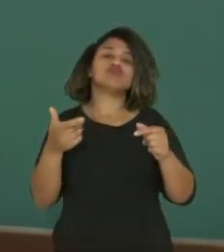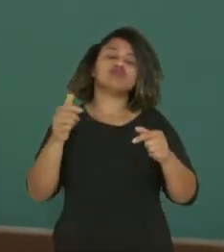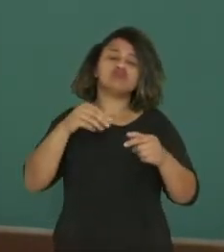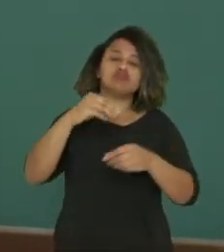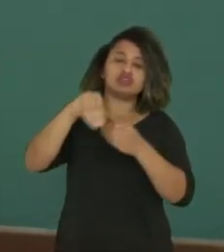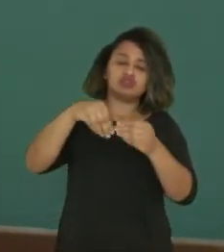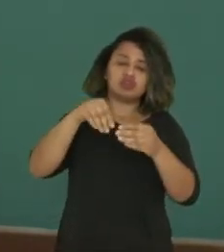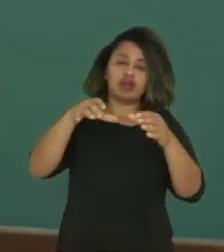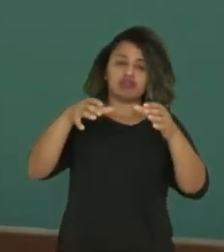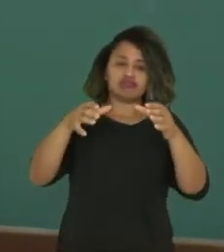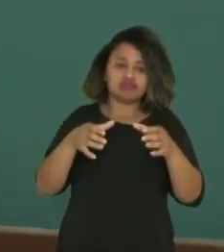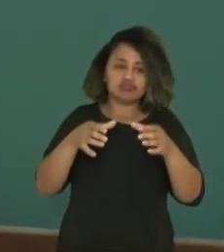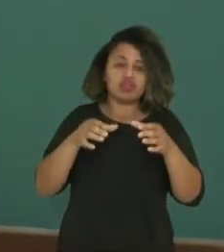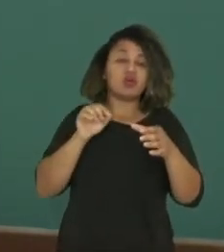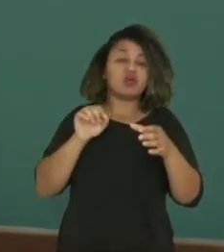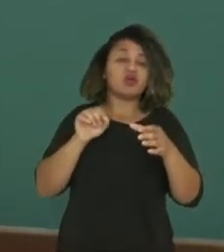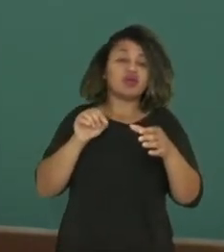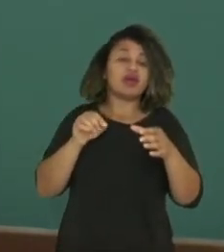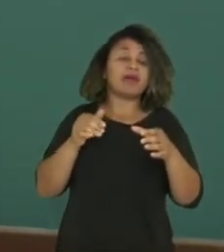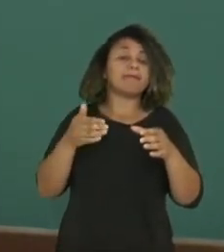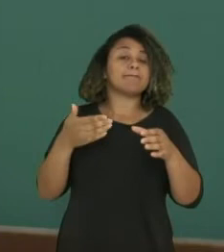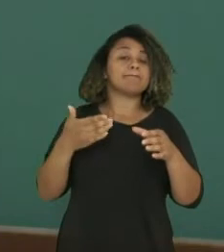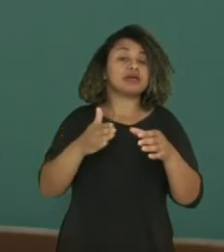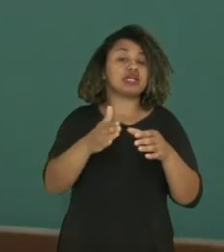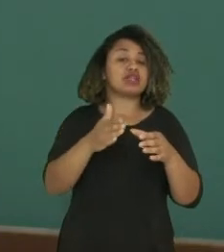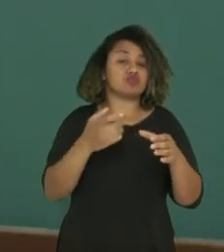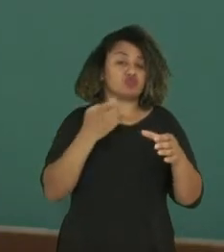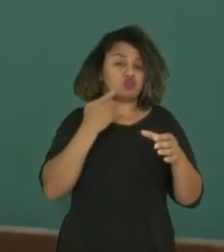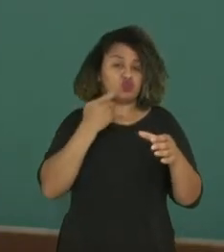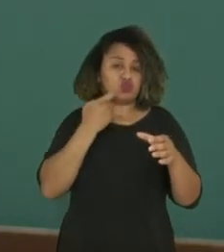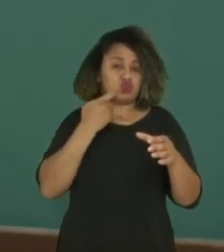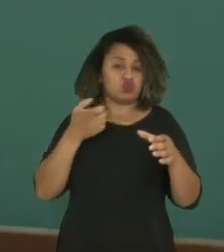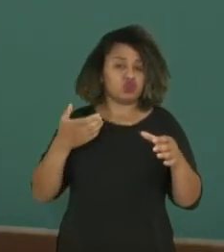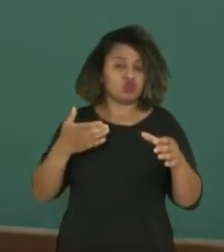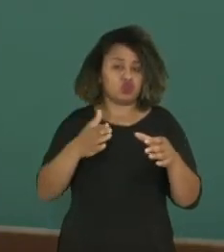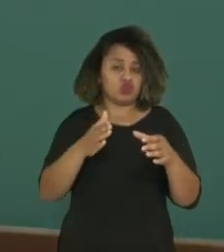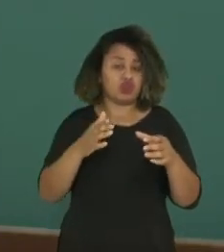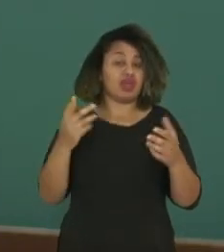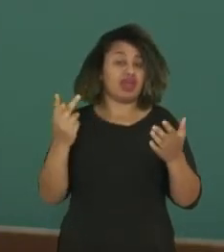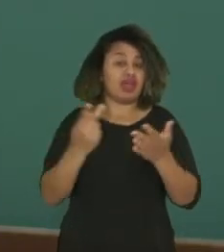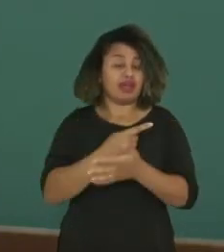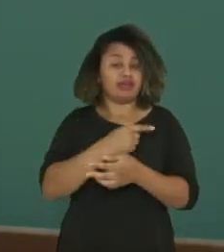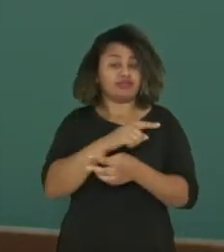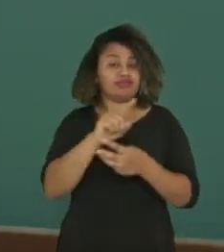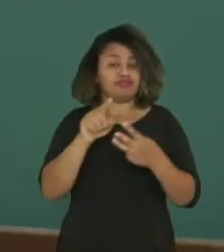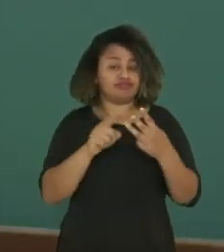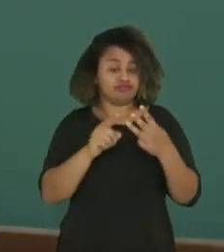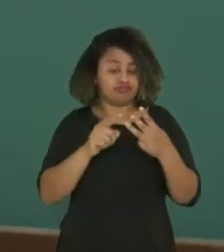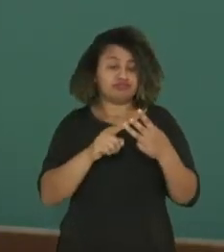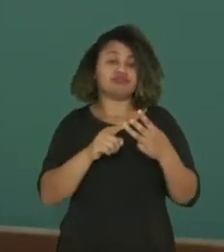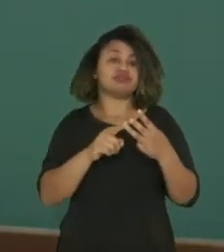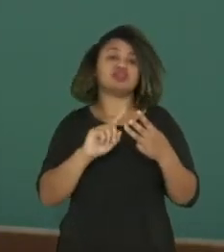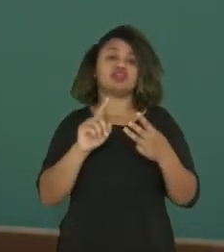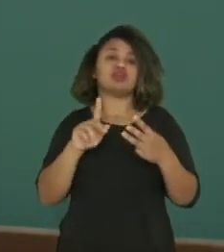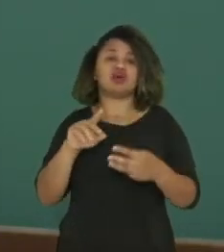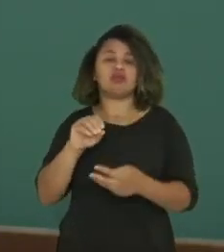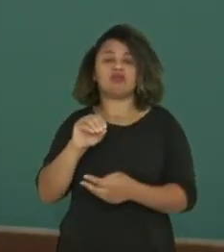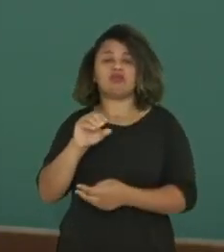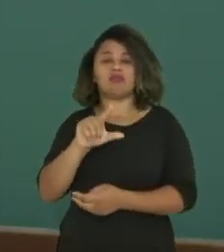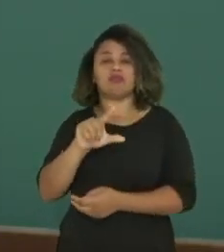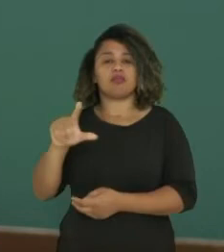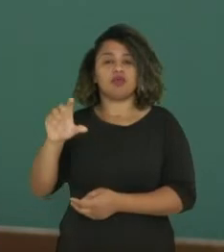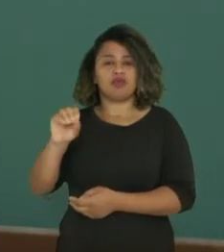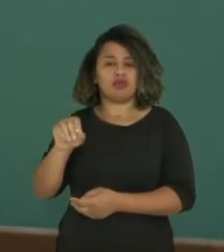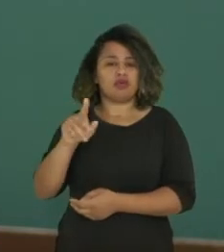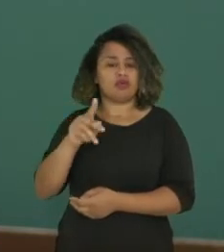marinar el pescado. Então, ó, terceiro errinho aí, tá? Não é pollo. Lembra que